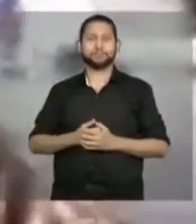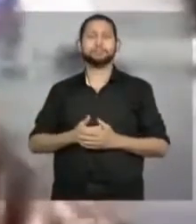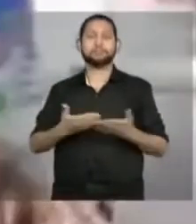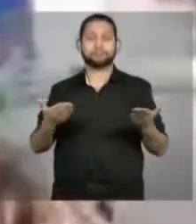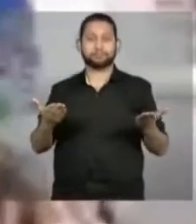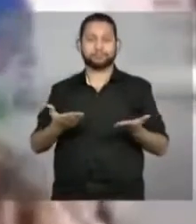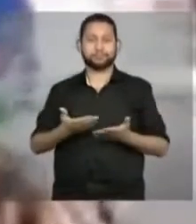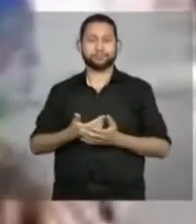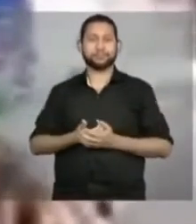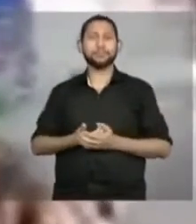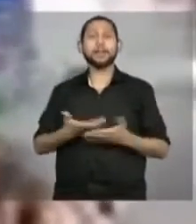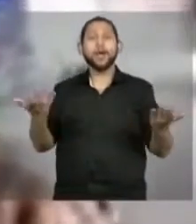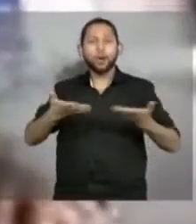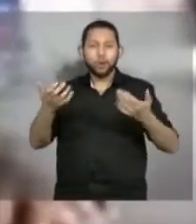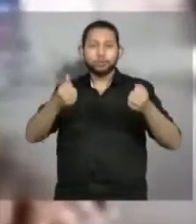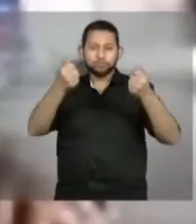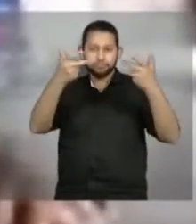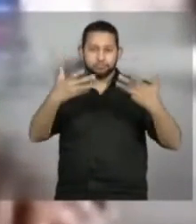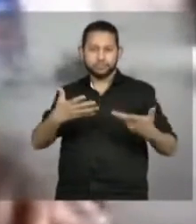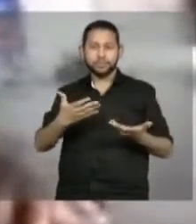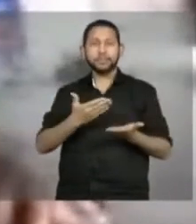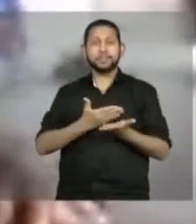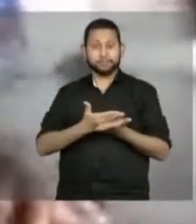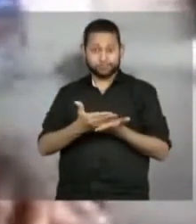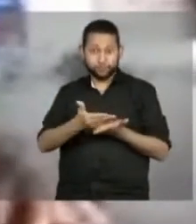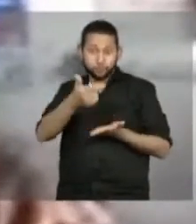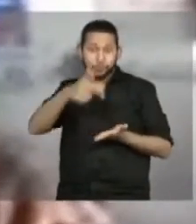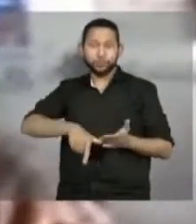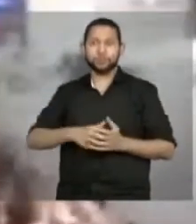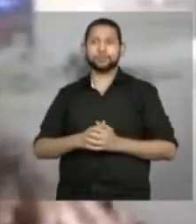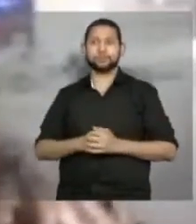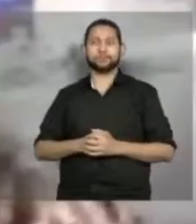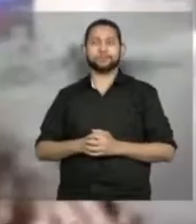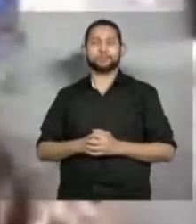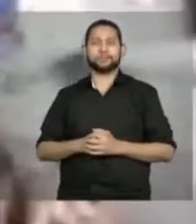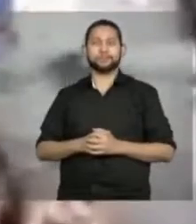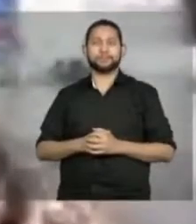Vereador Suplicy quer que você retome desde a boa tarde.